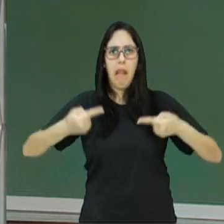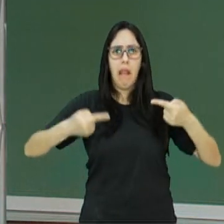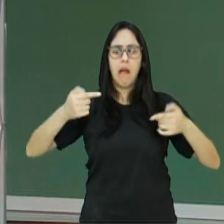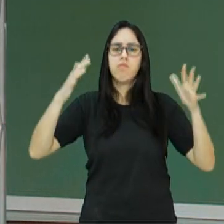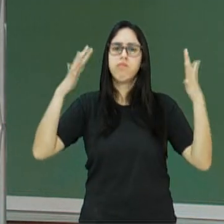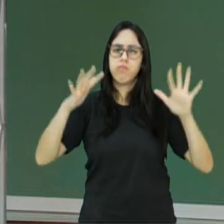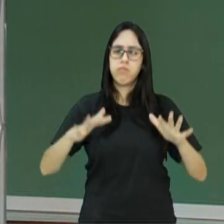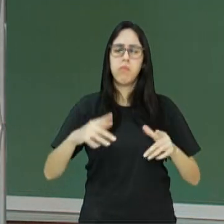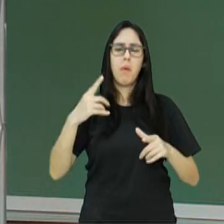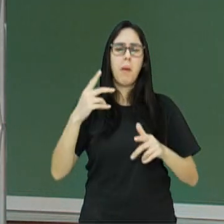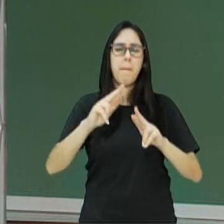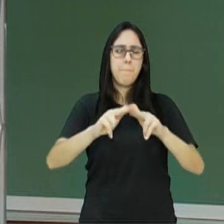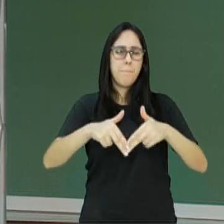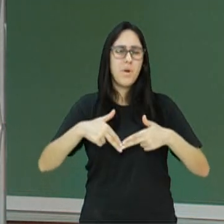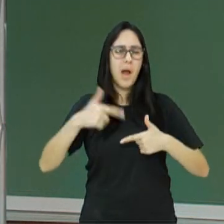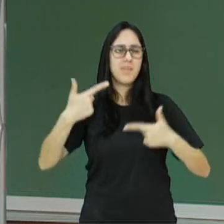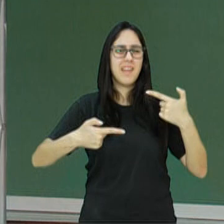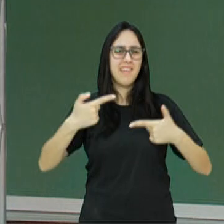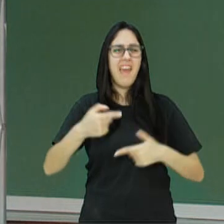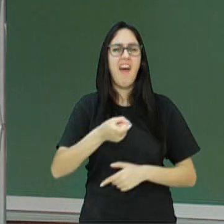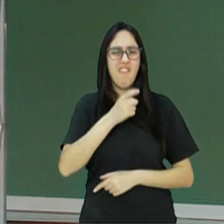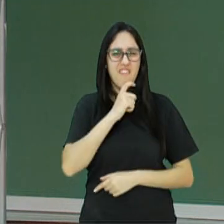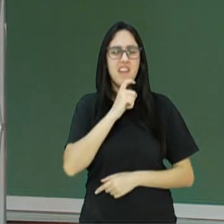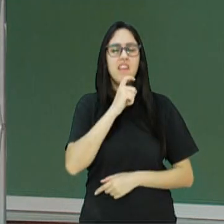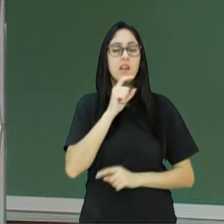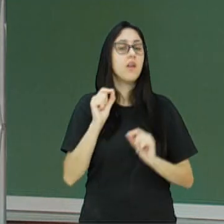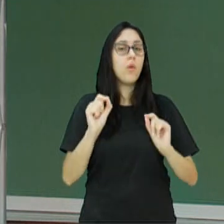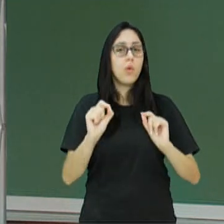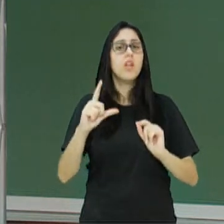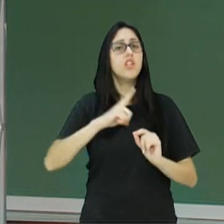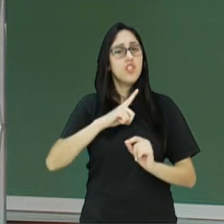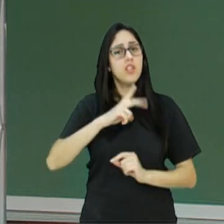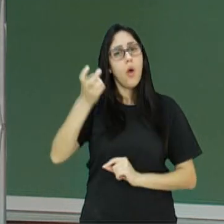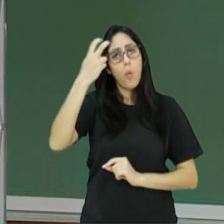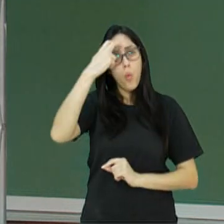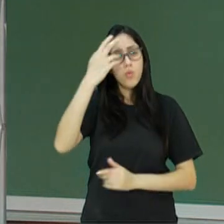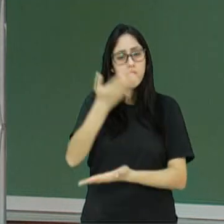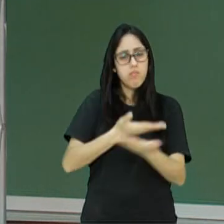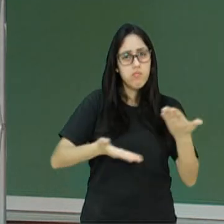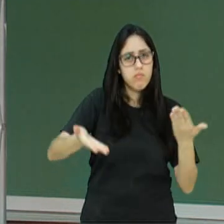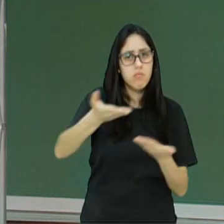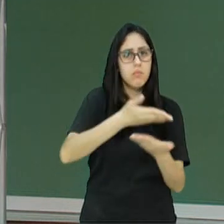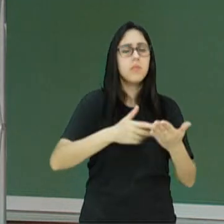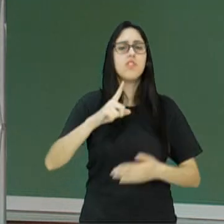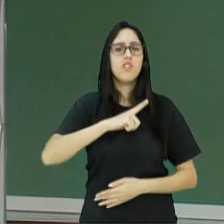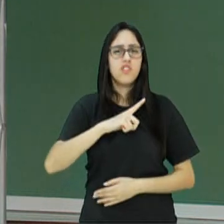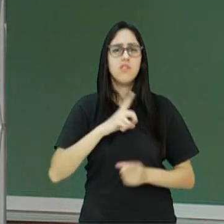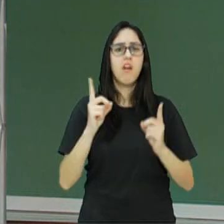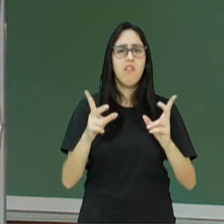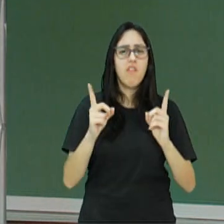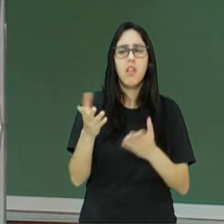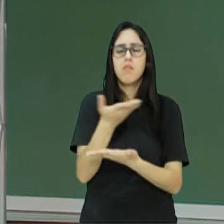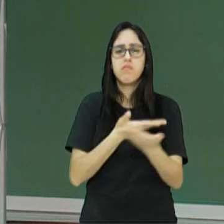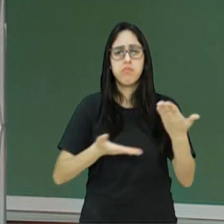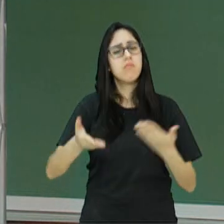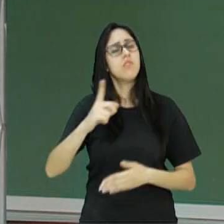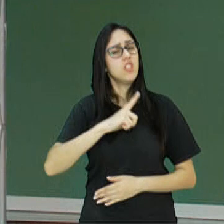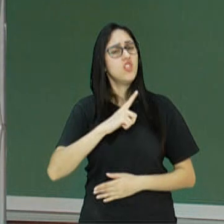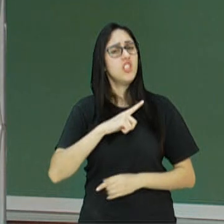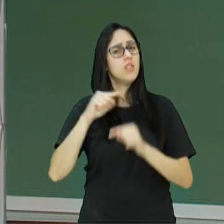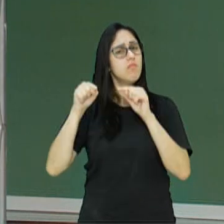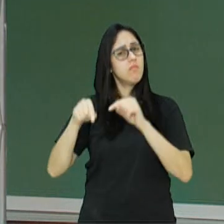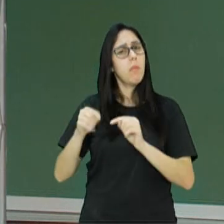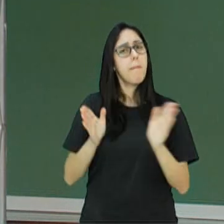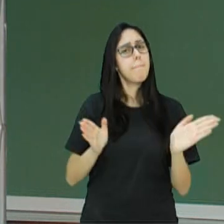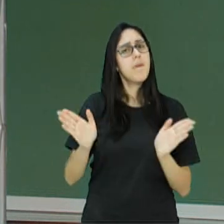um contexto global, faz com que a troca cultural, a troca comercial, ela se intensifique nesse período. E a gente